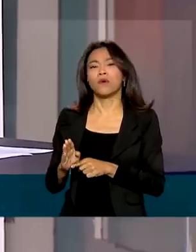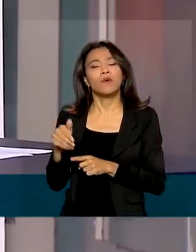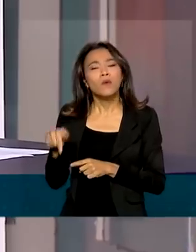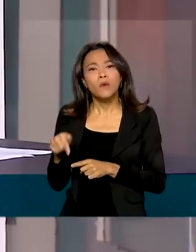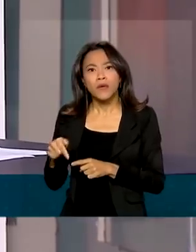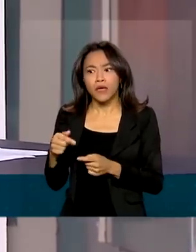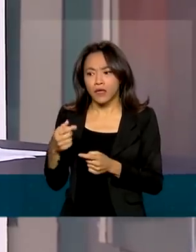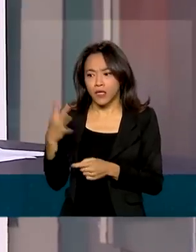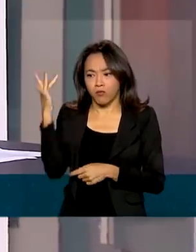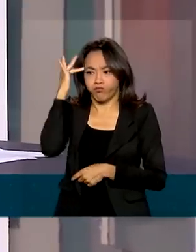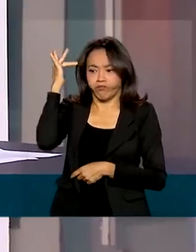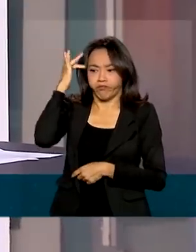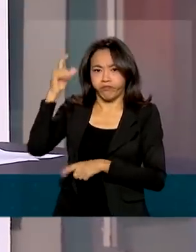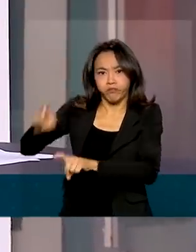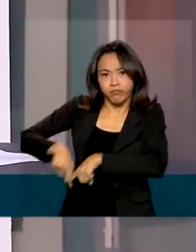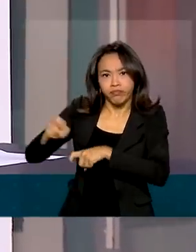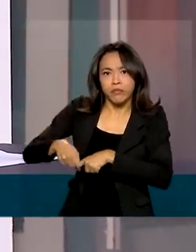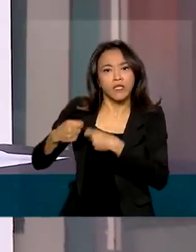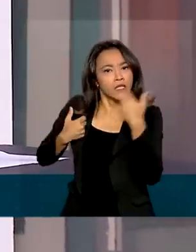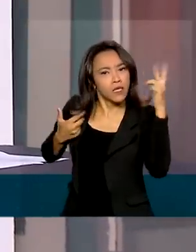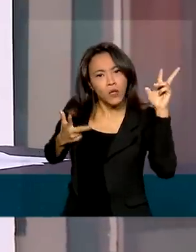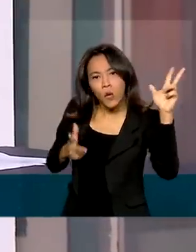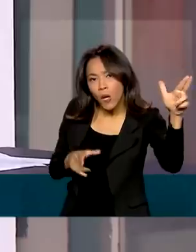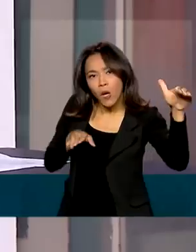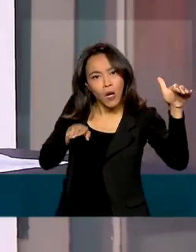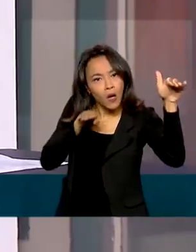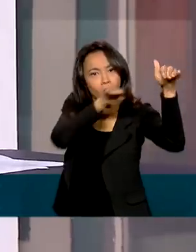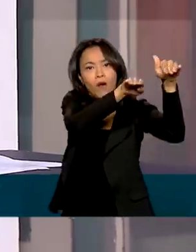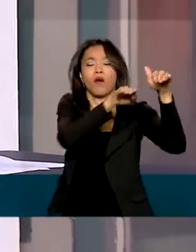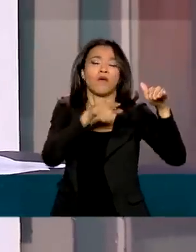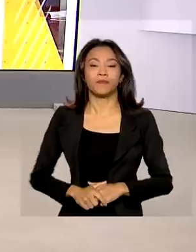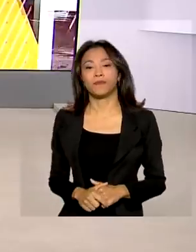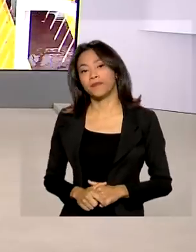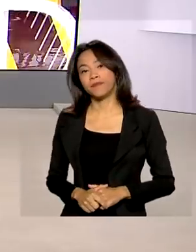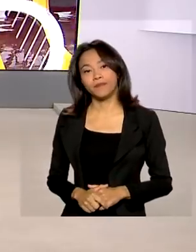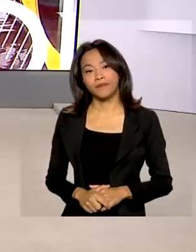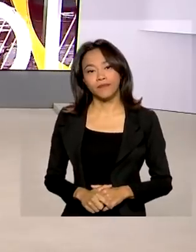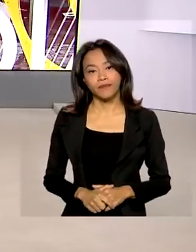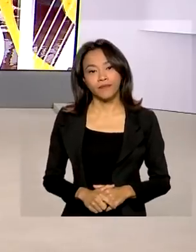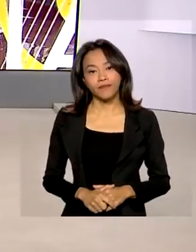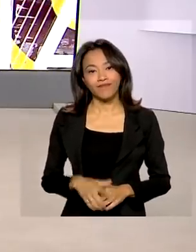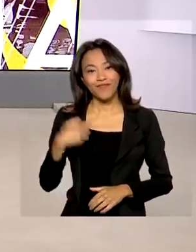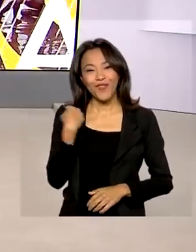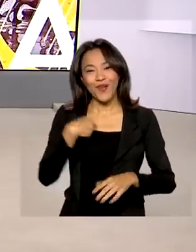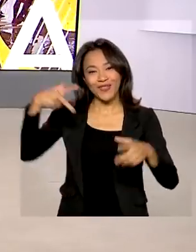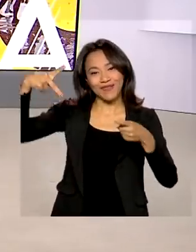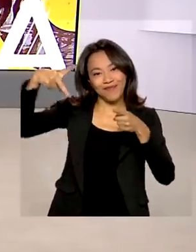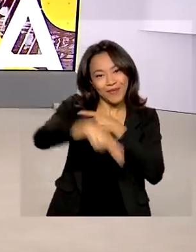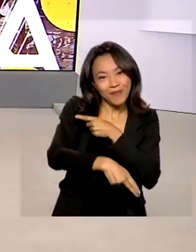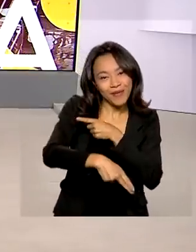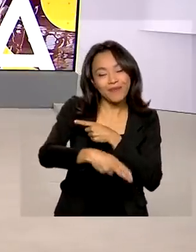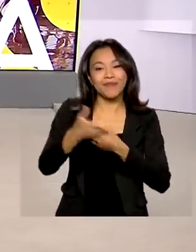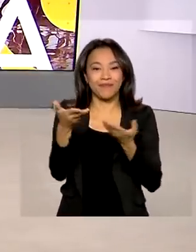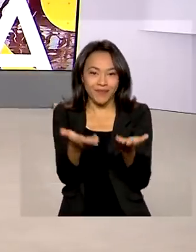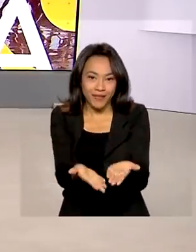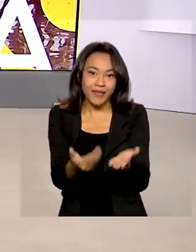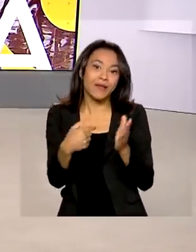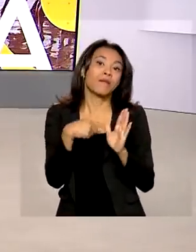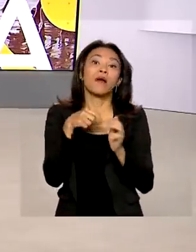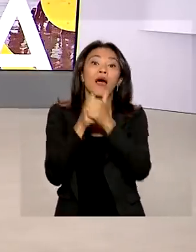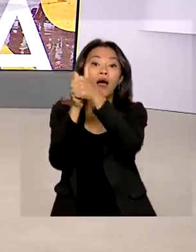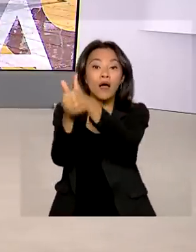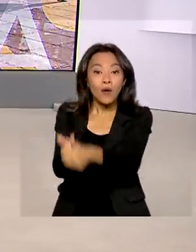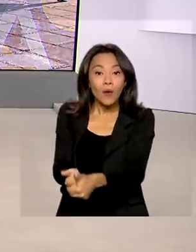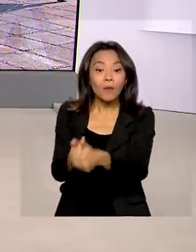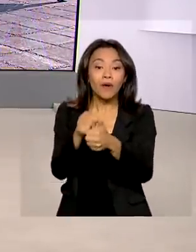agro que é, tem que chegar nesses patamares, né, de mais autossuficiência. E nós interrompemos agora o Brasil em Dia para acompanhar